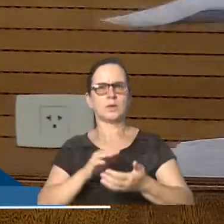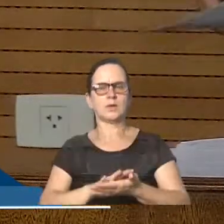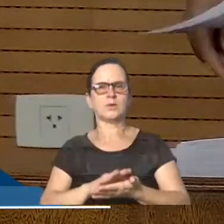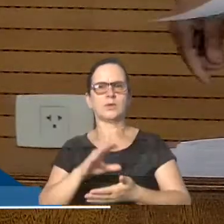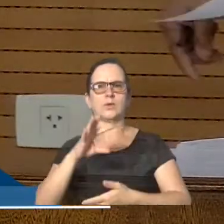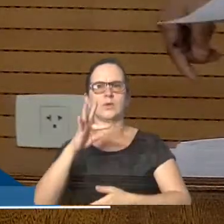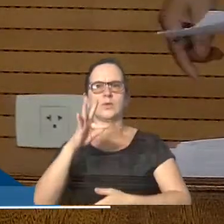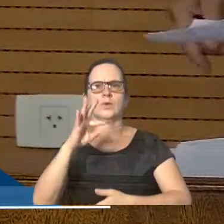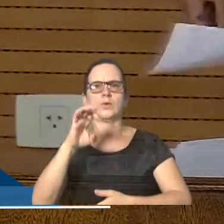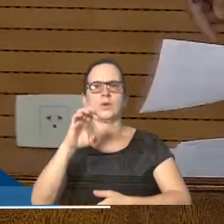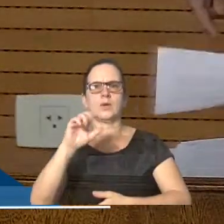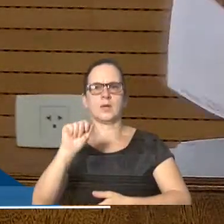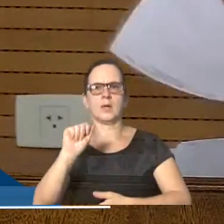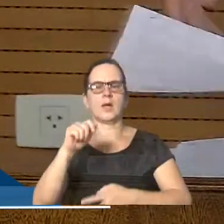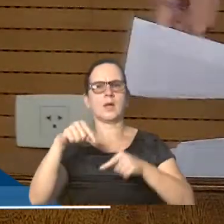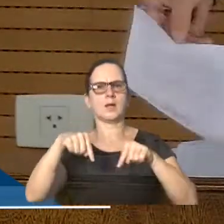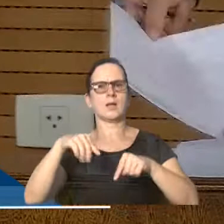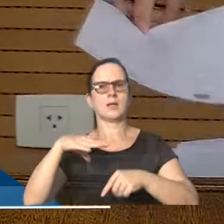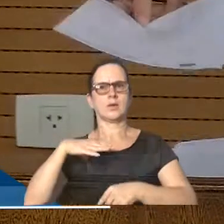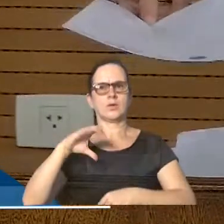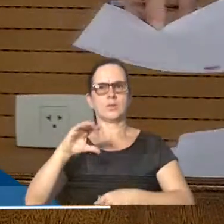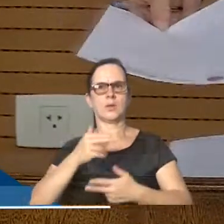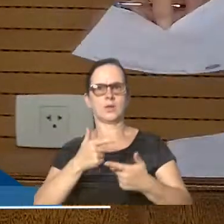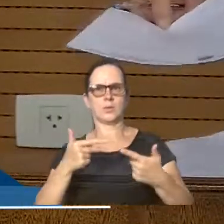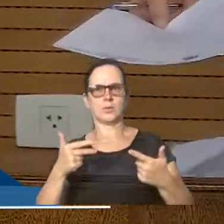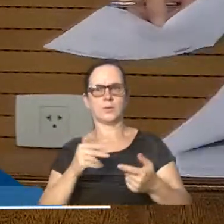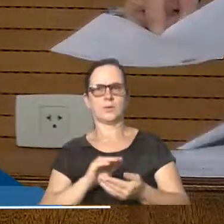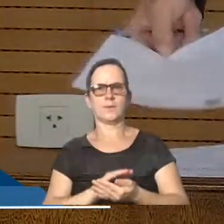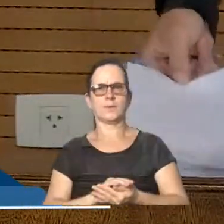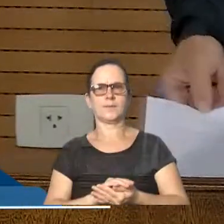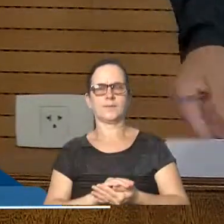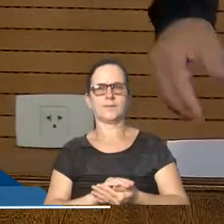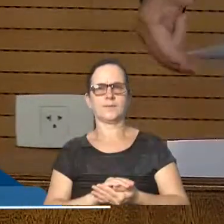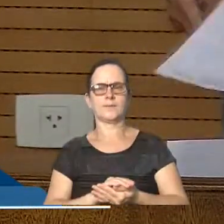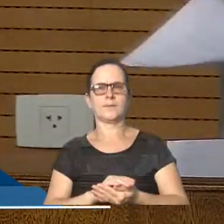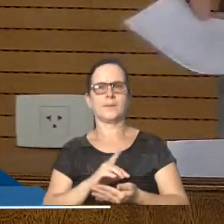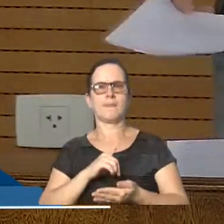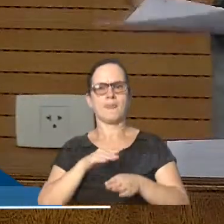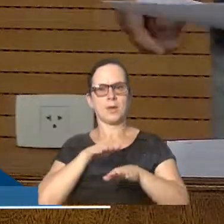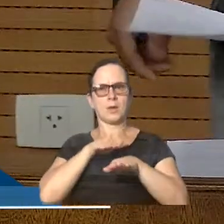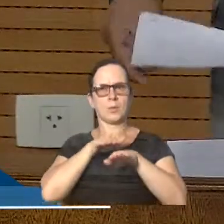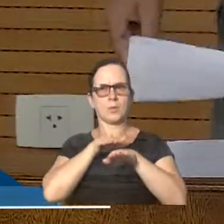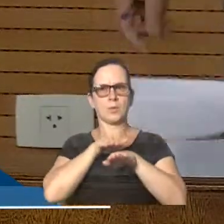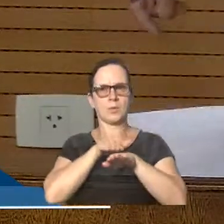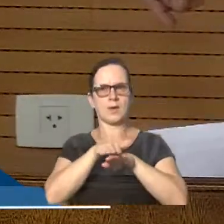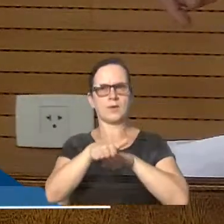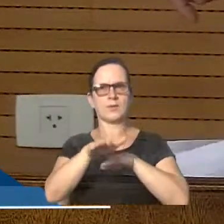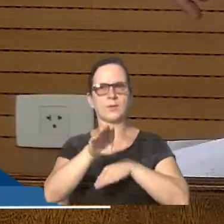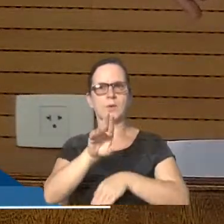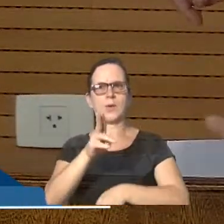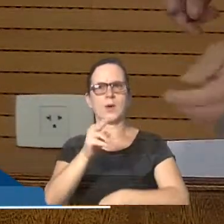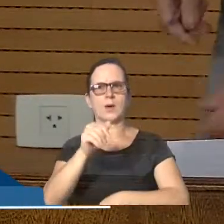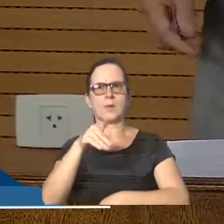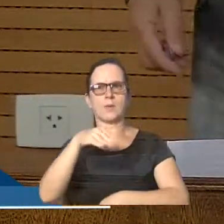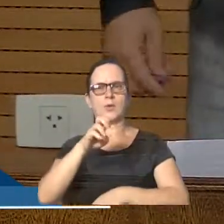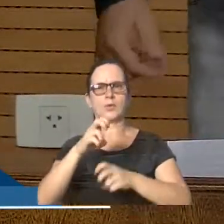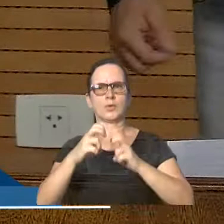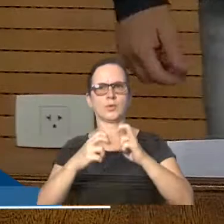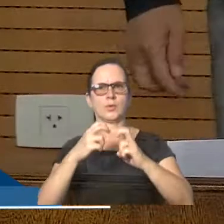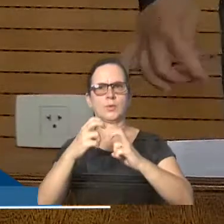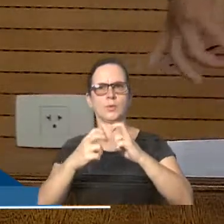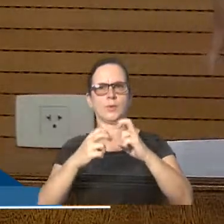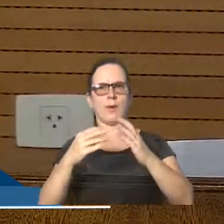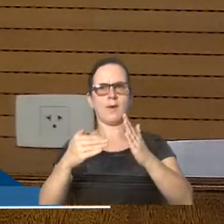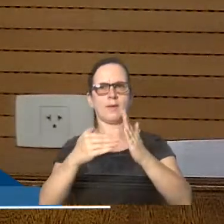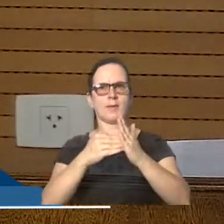TEA, no município de Cubatão e da outras providências. Asfaltamento da R-Borden no trecho entre a linha do trem